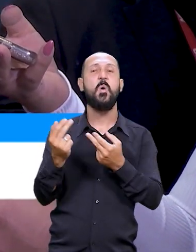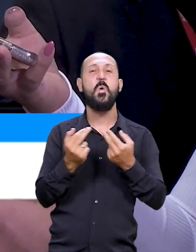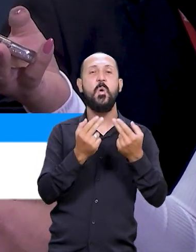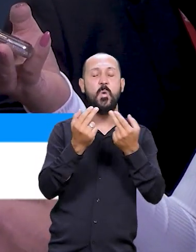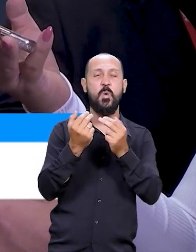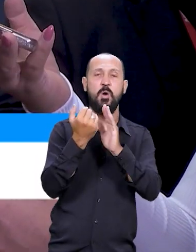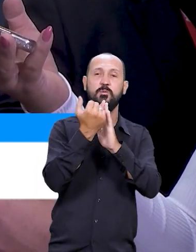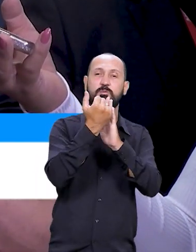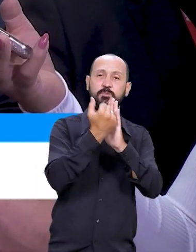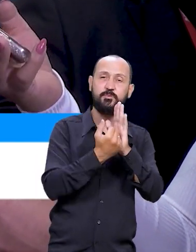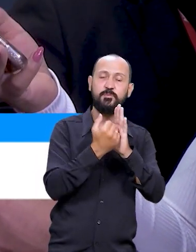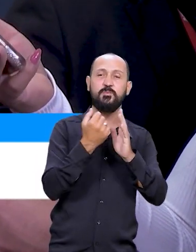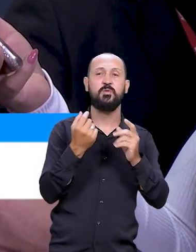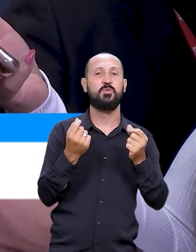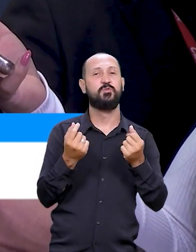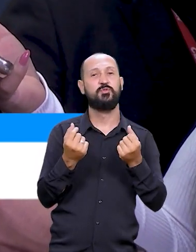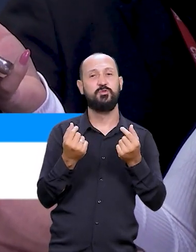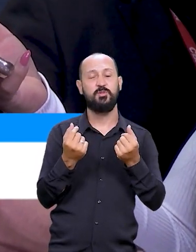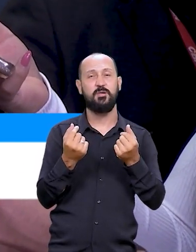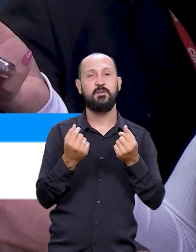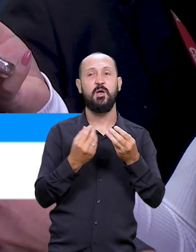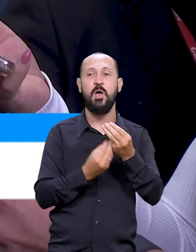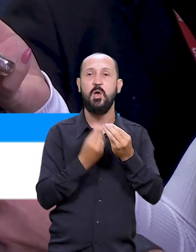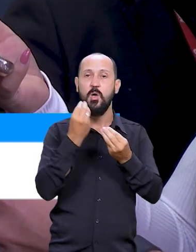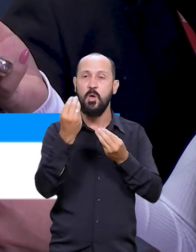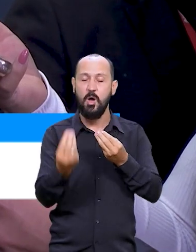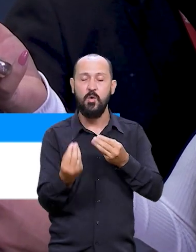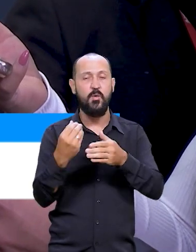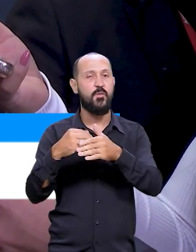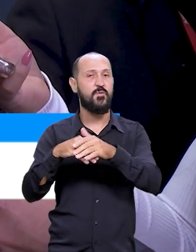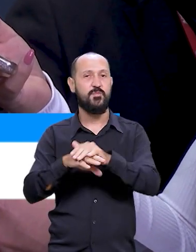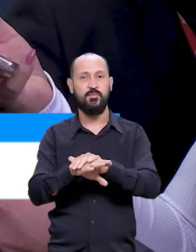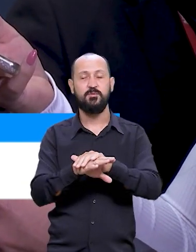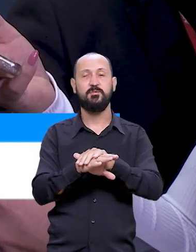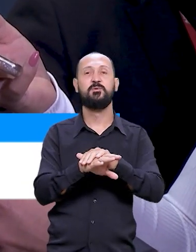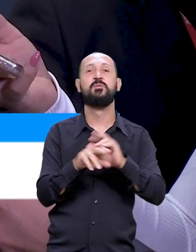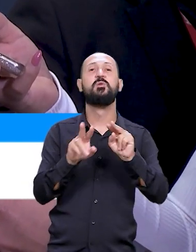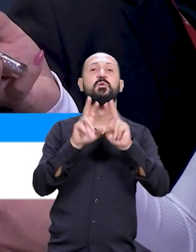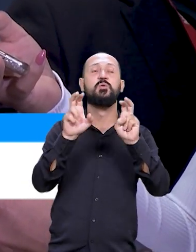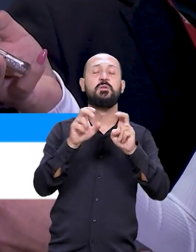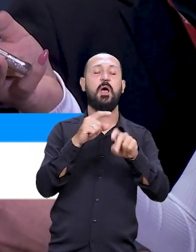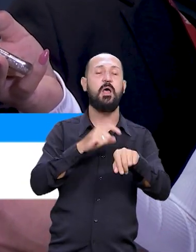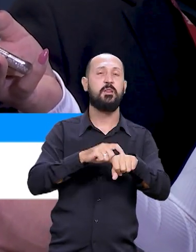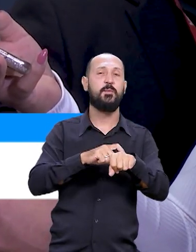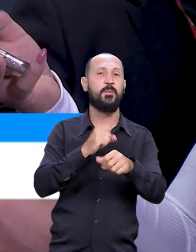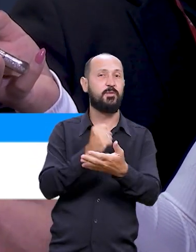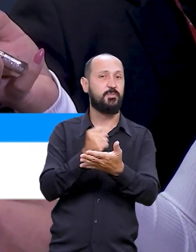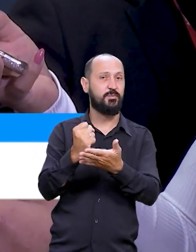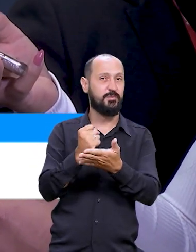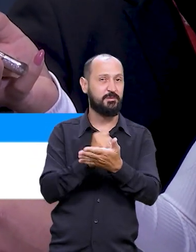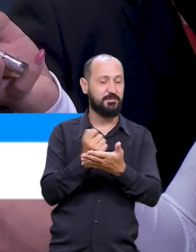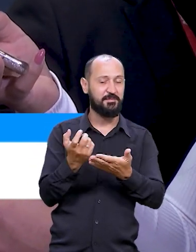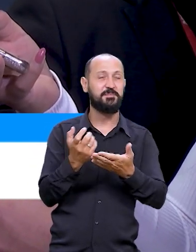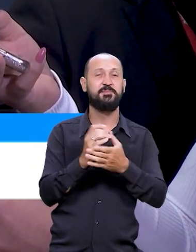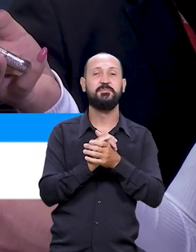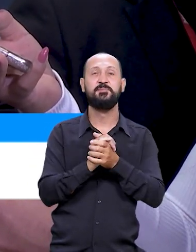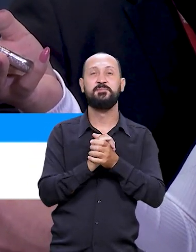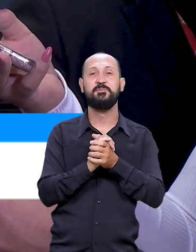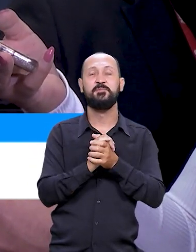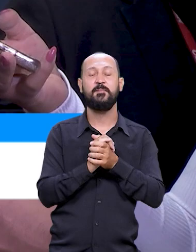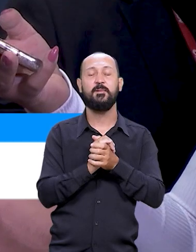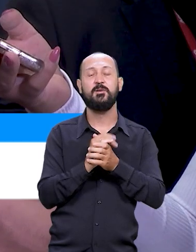feita da mesma forma a redução dos recursos repassados aos fundos na área do registro,